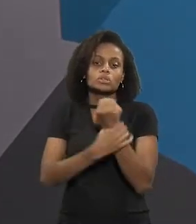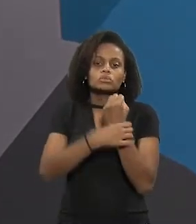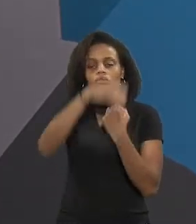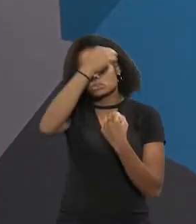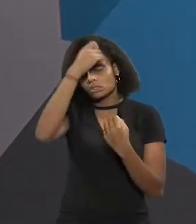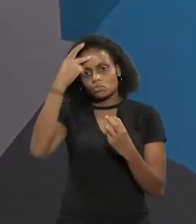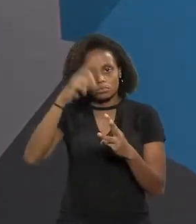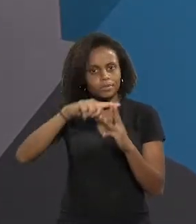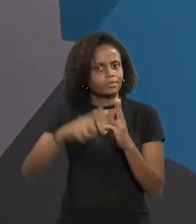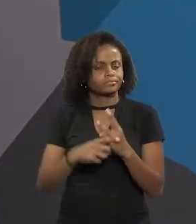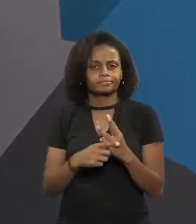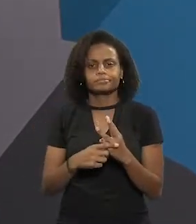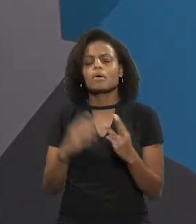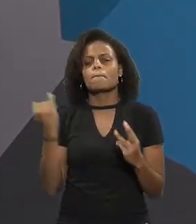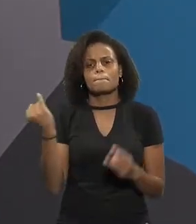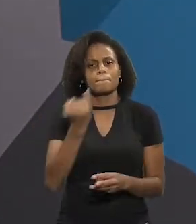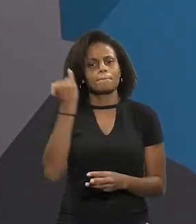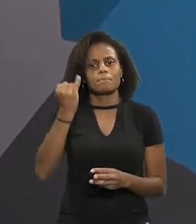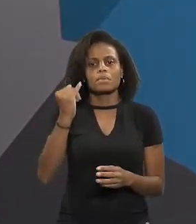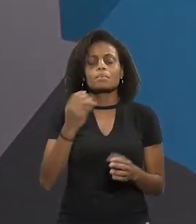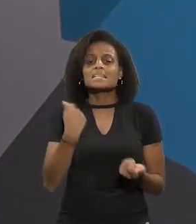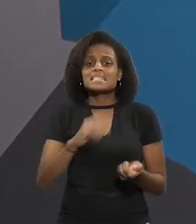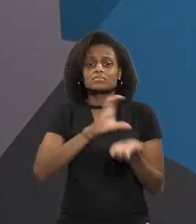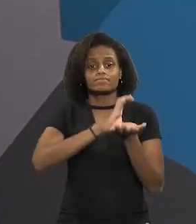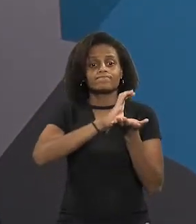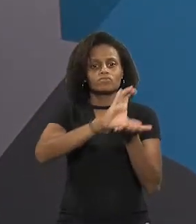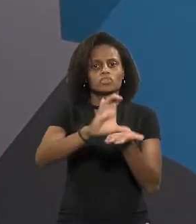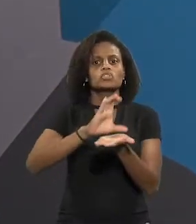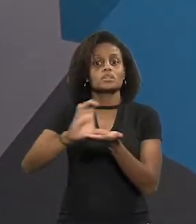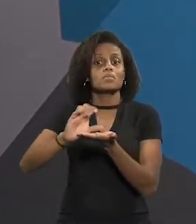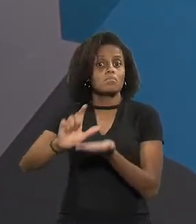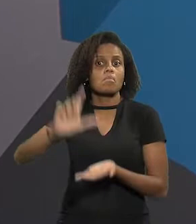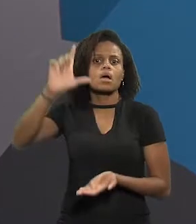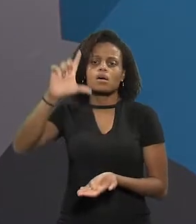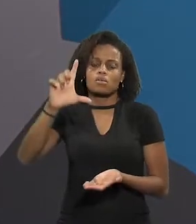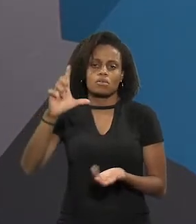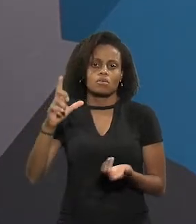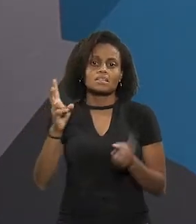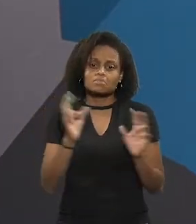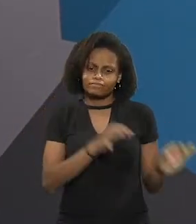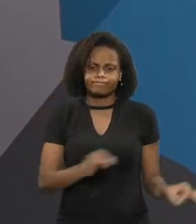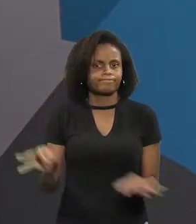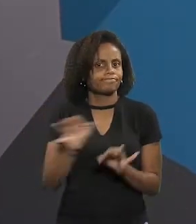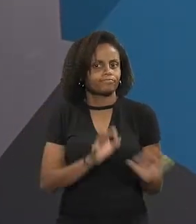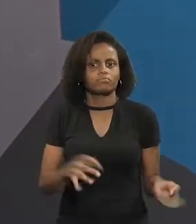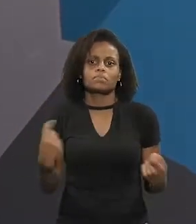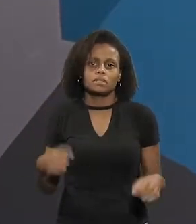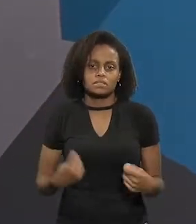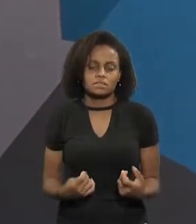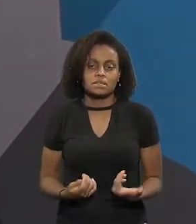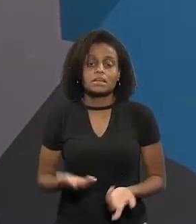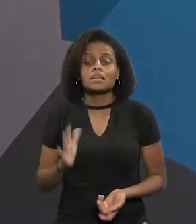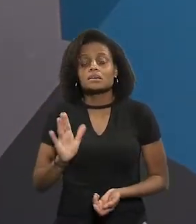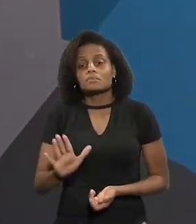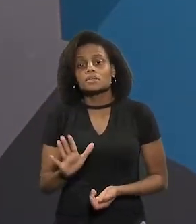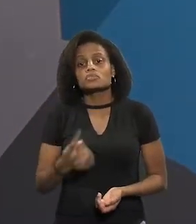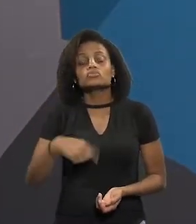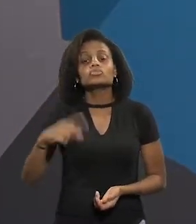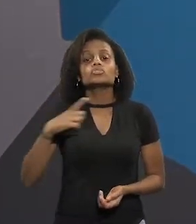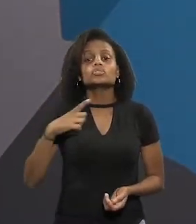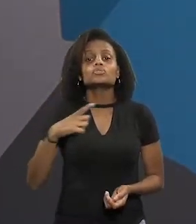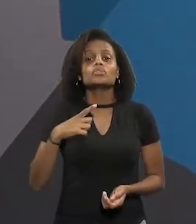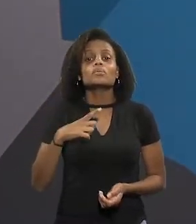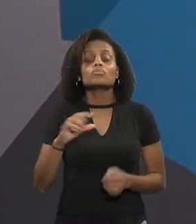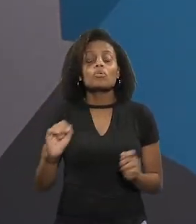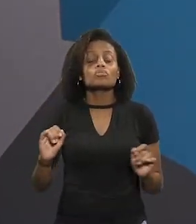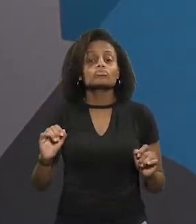pública são vertentes que precisam de um investimento sempre maior e sempre permanente. No entanto, nós tivemos